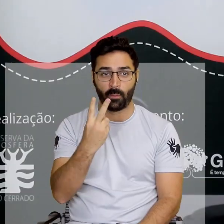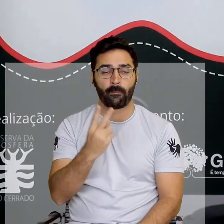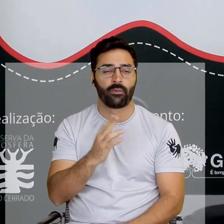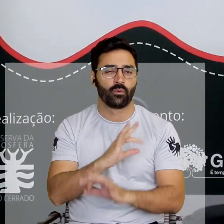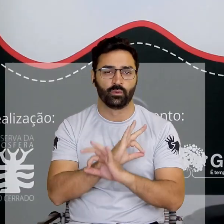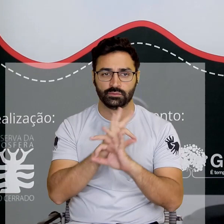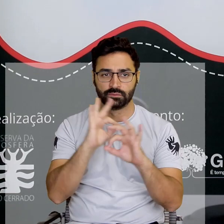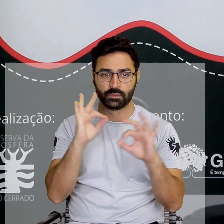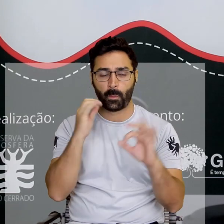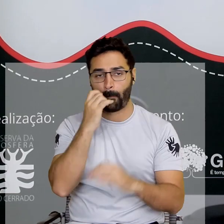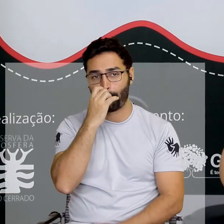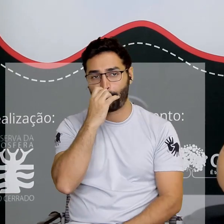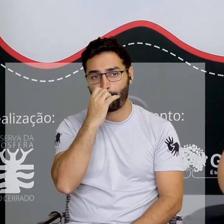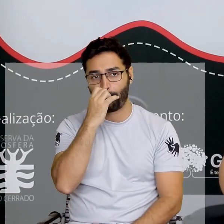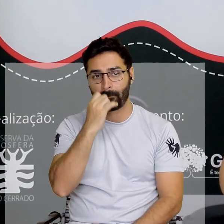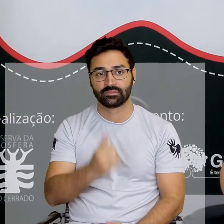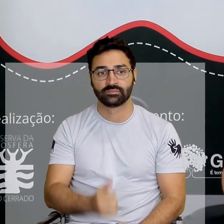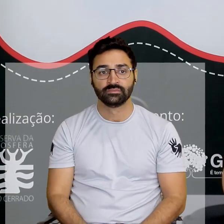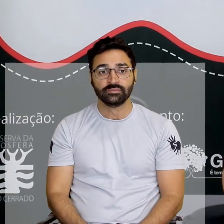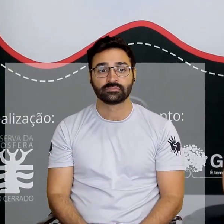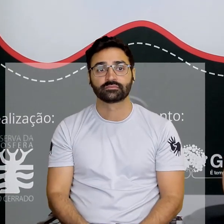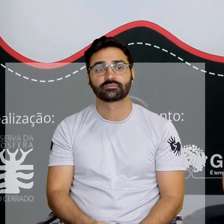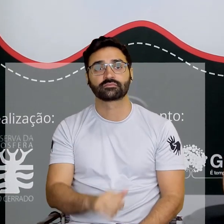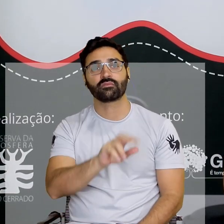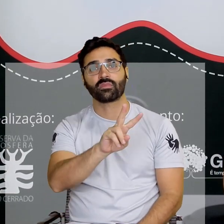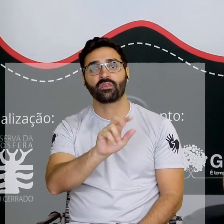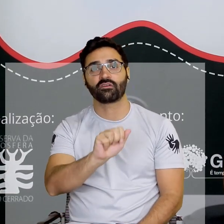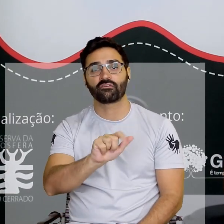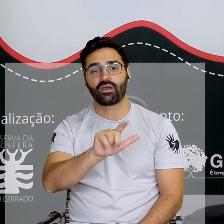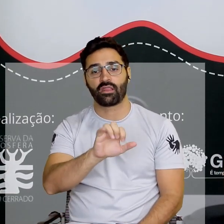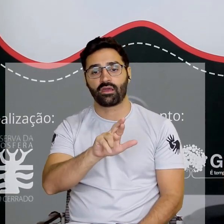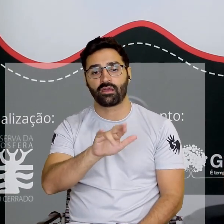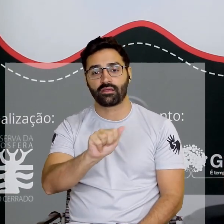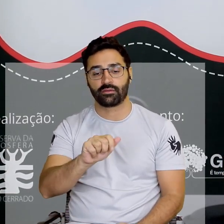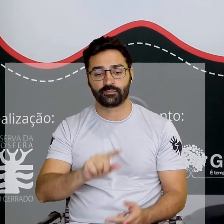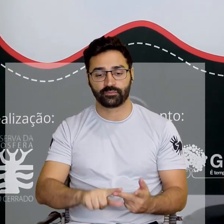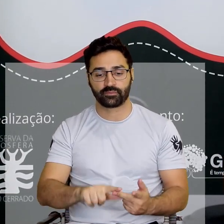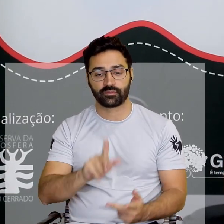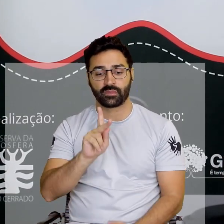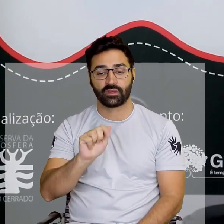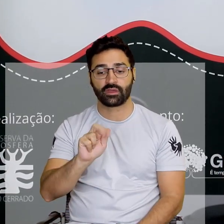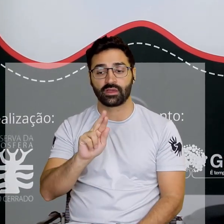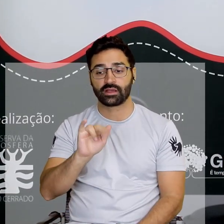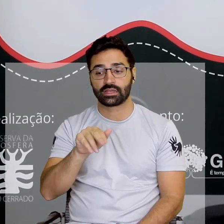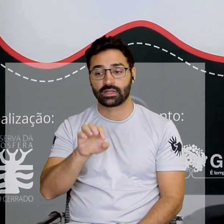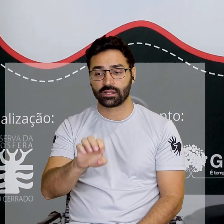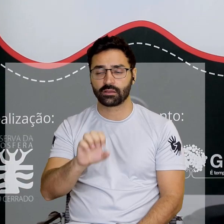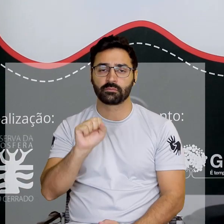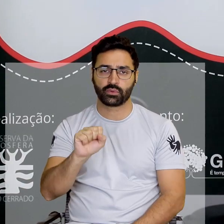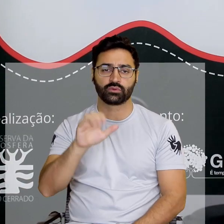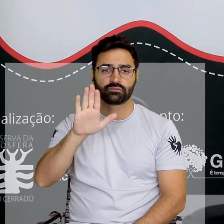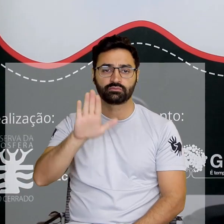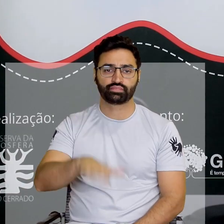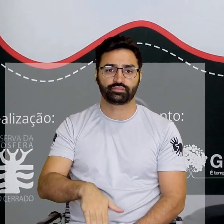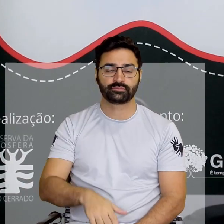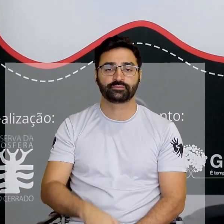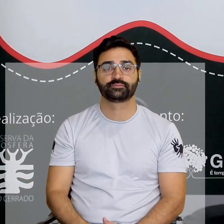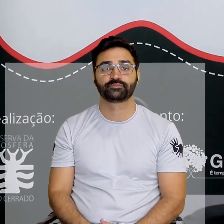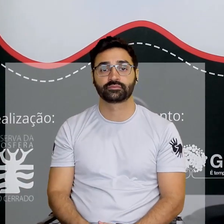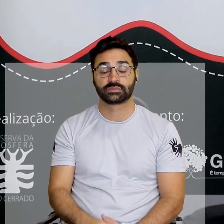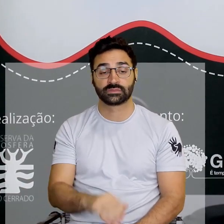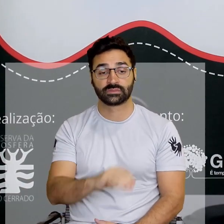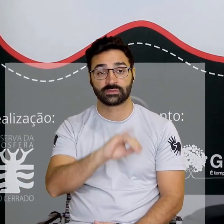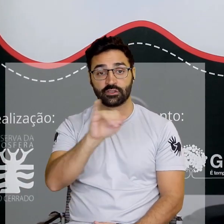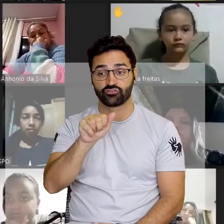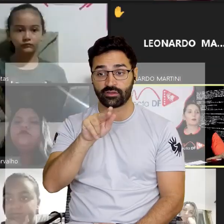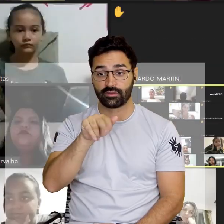Ótimo. Agora, quem, ó, Valéria, Rosemary e Karine, pode abaixar a mãozinha. Jaqueline, você